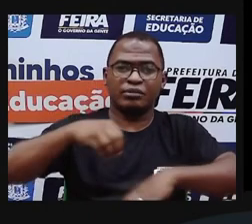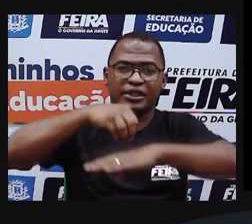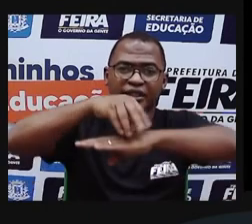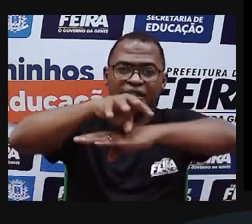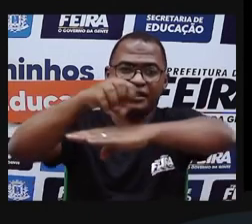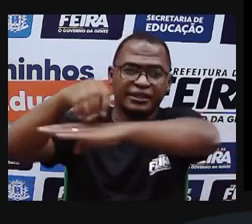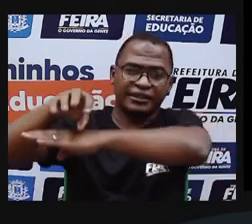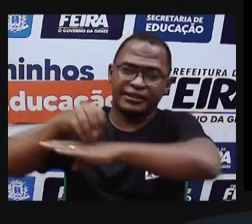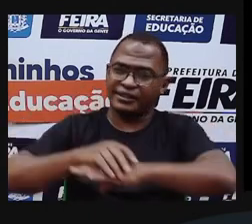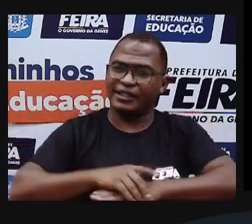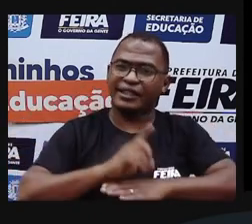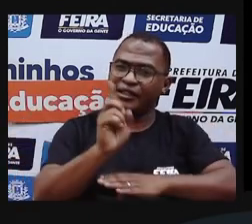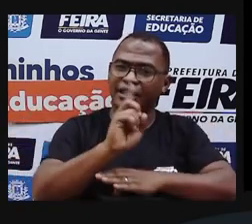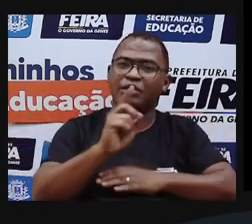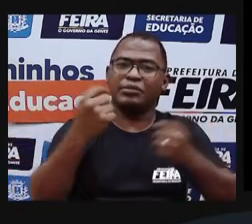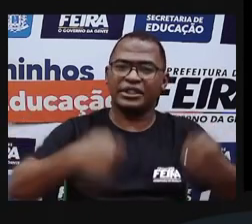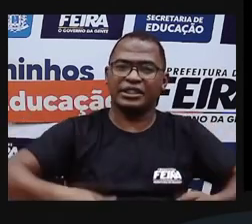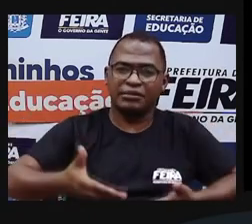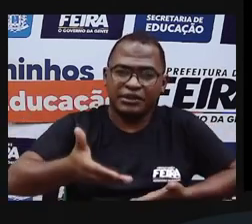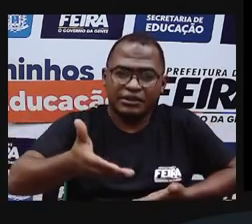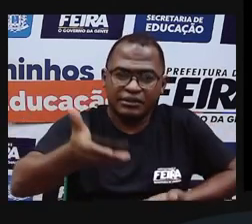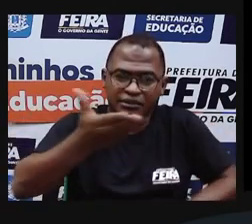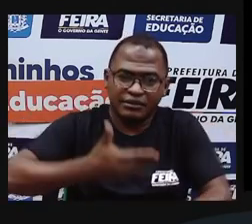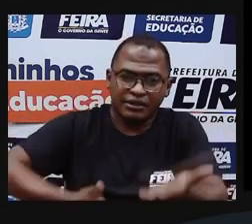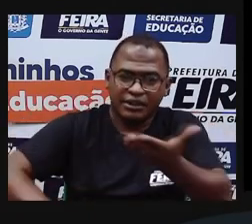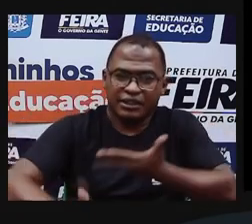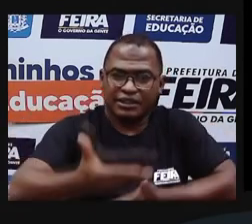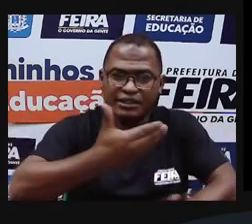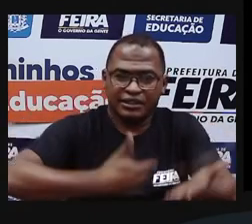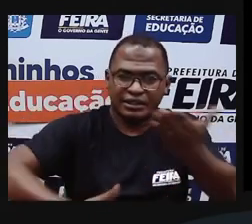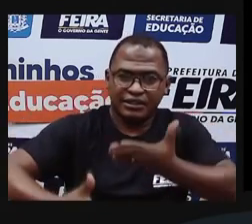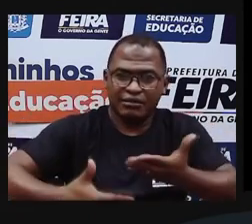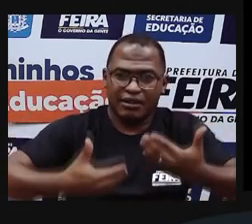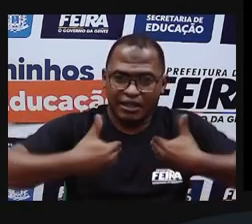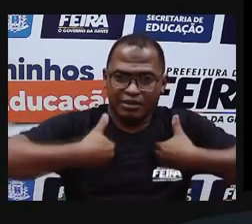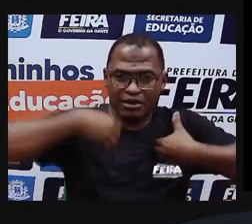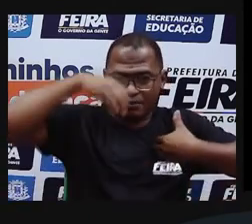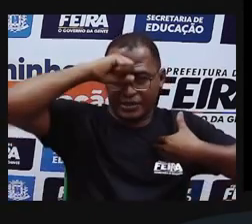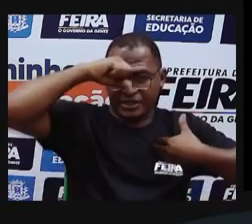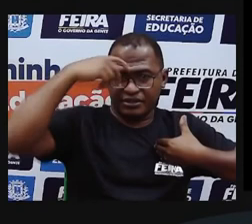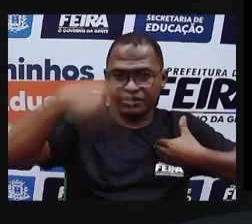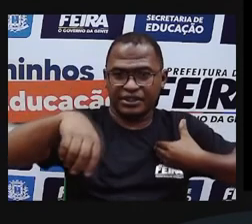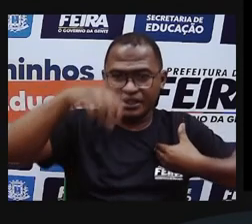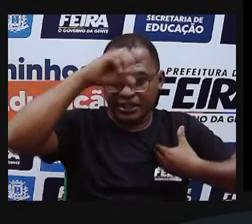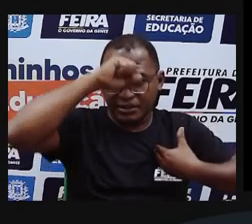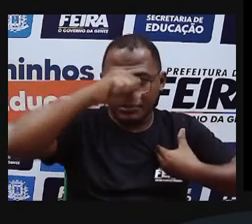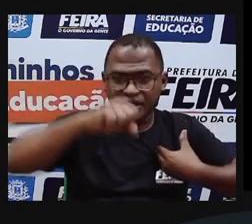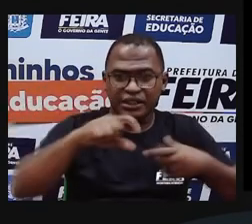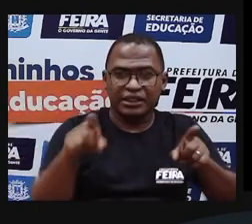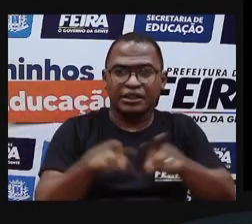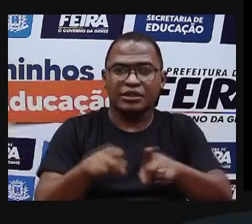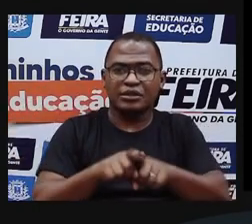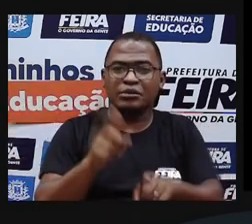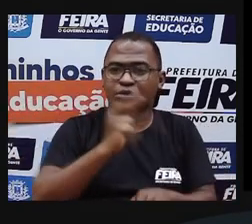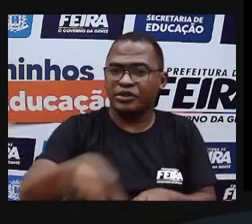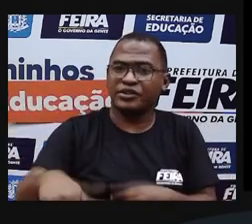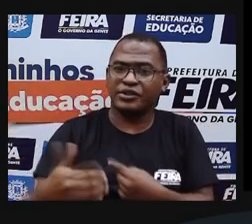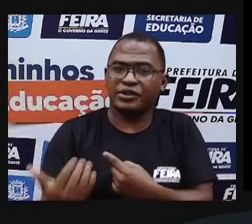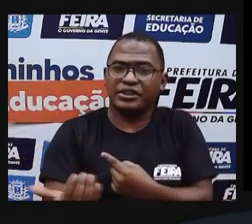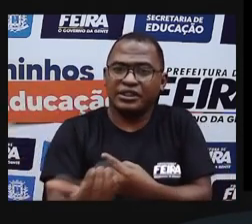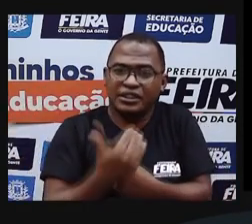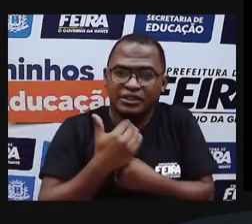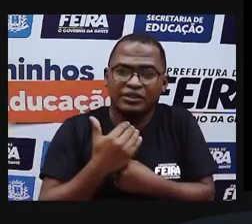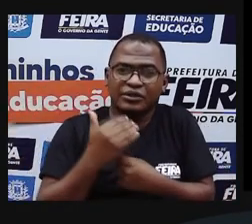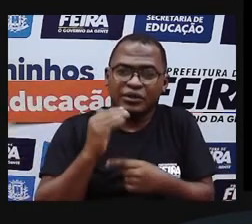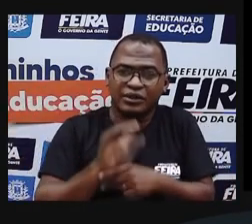gente possibilitar uma troca. É difícil, mas não é impossível. Contem com os professores de vocês, mandem esse retorno